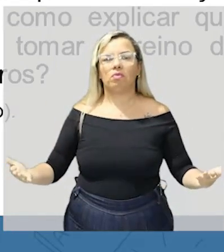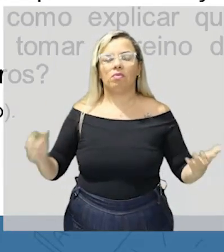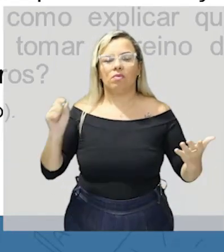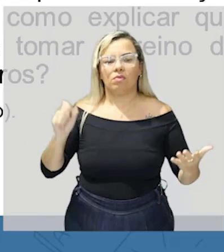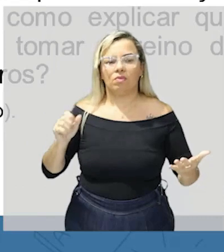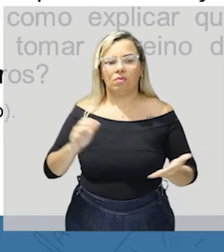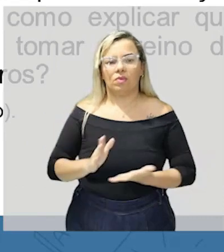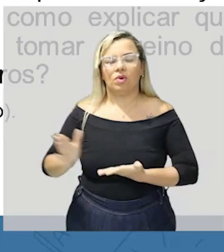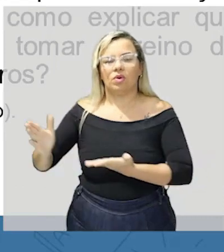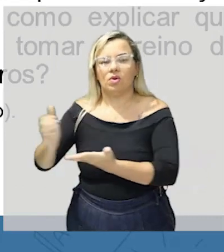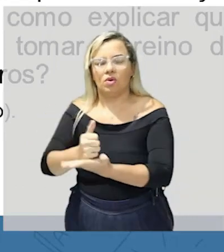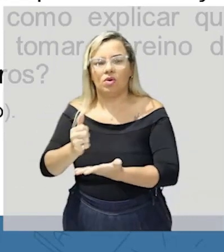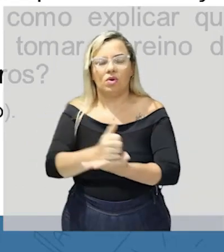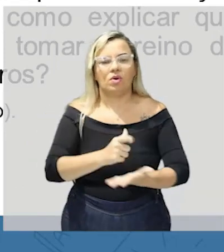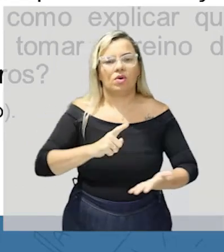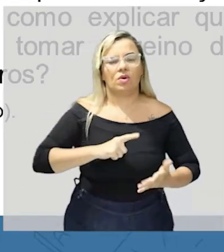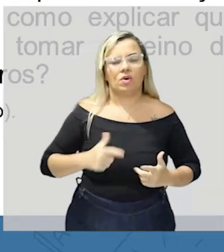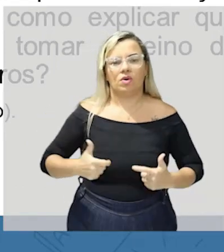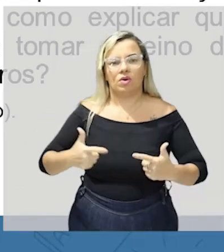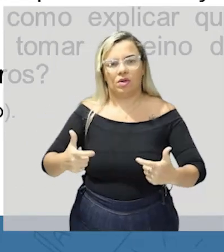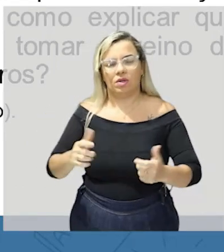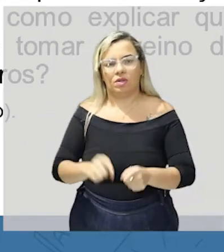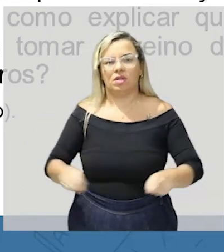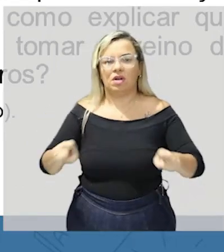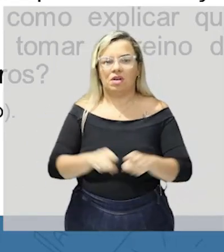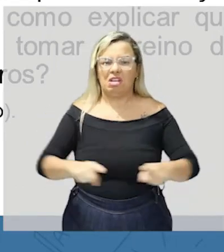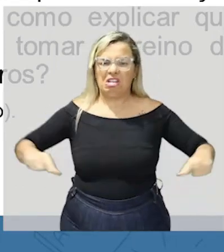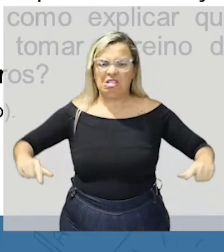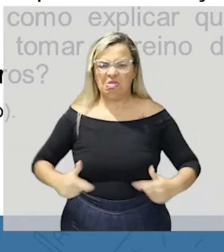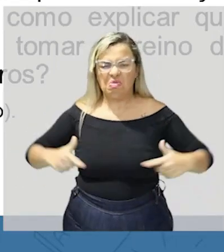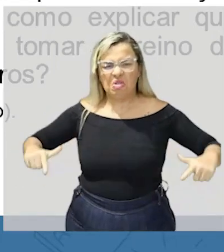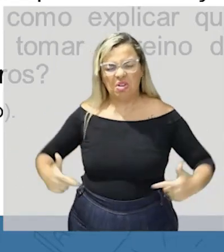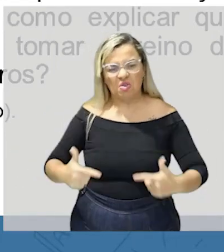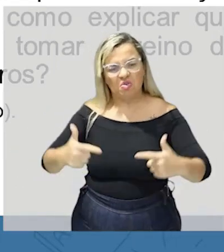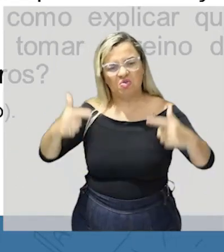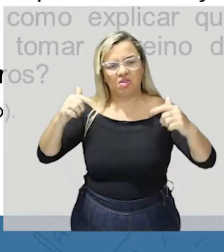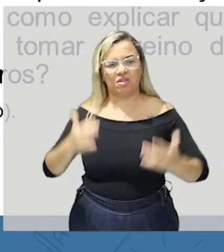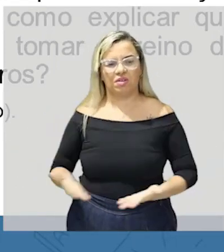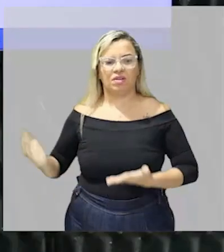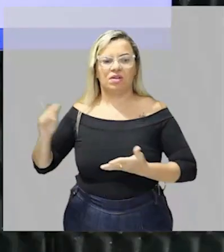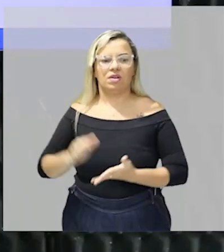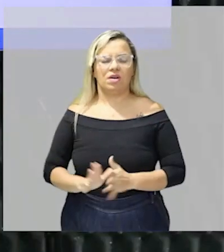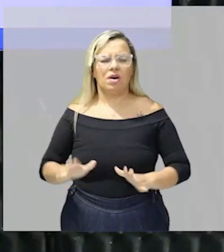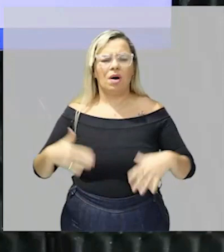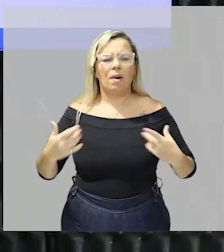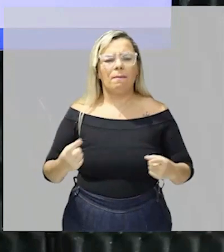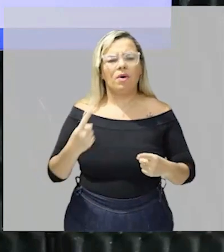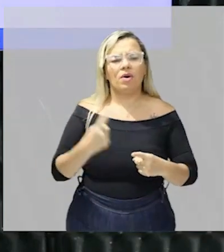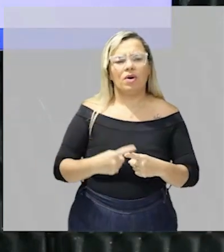conquista você teve guerra, você teve combate. Por que a vitória